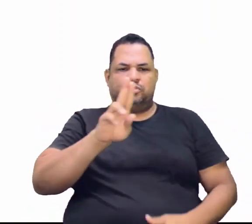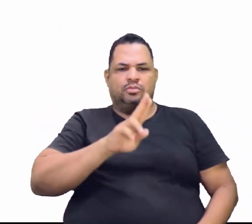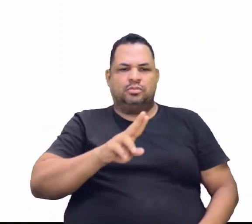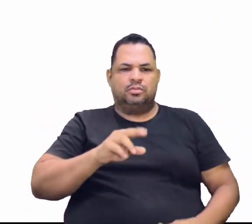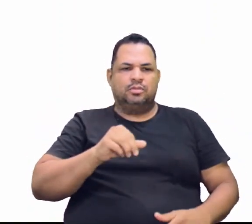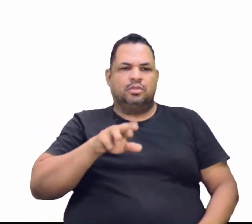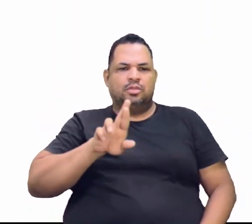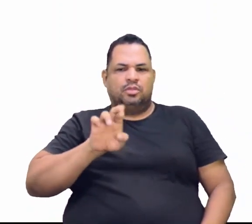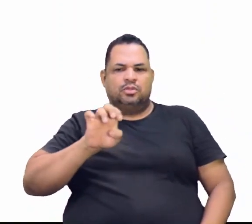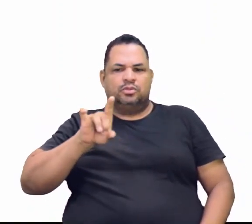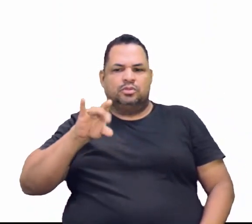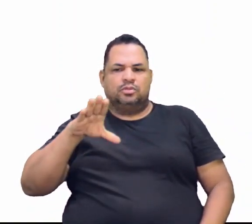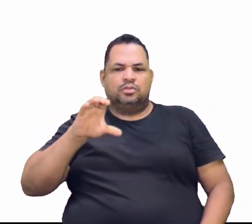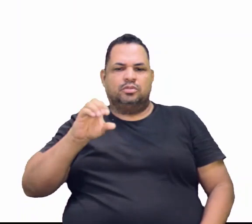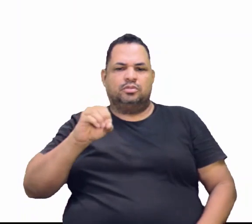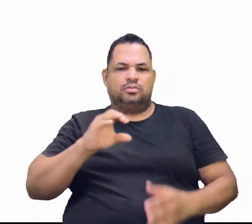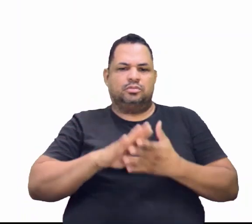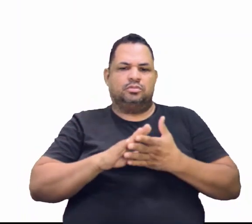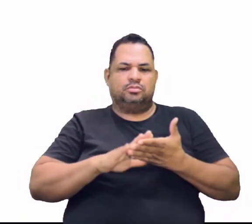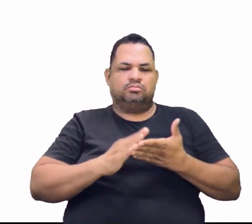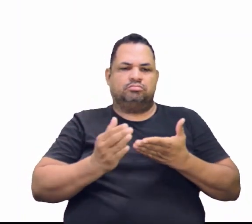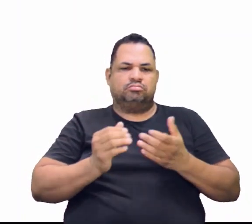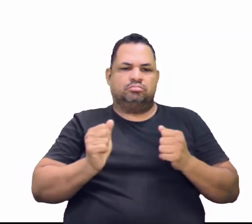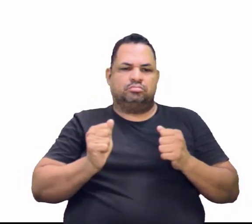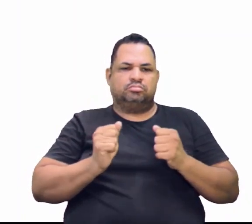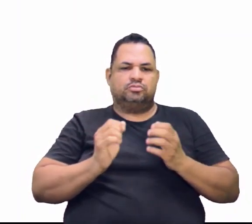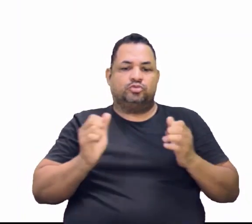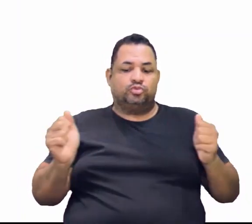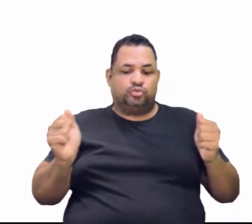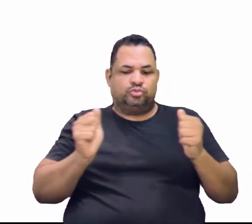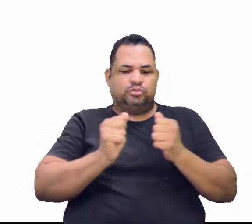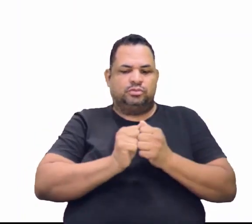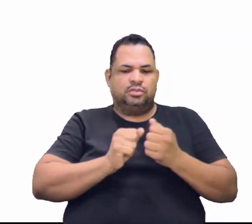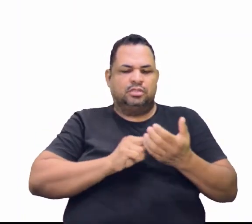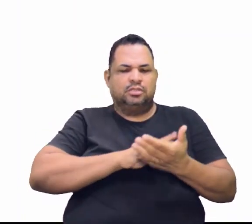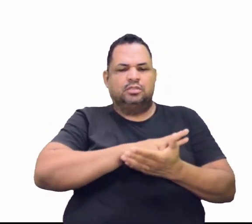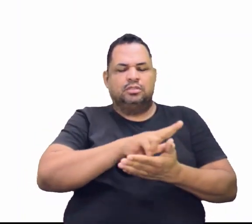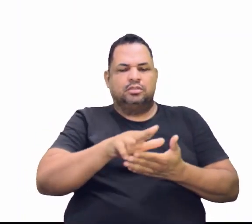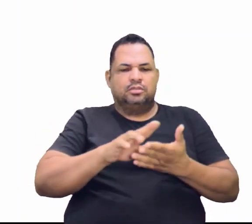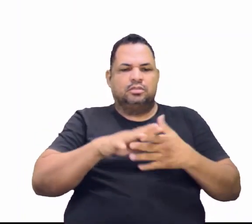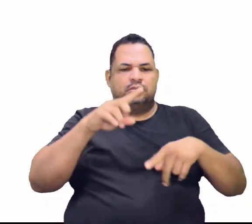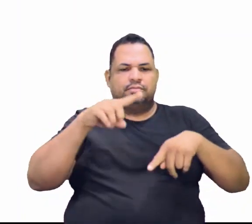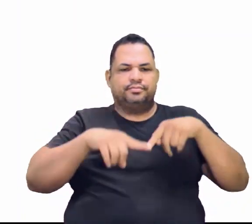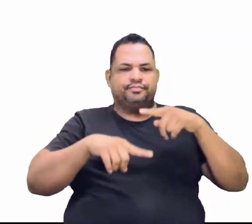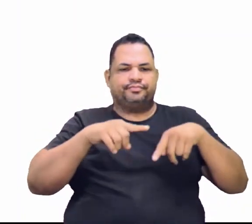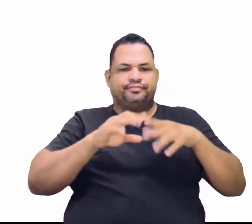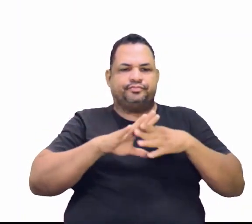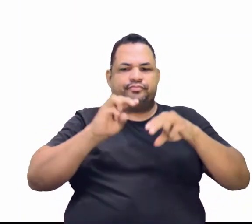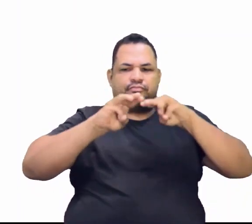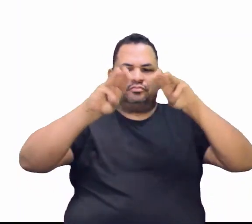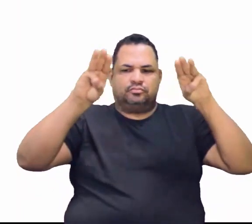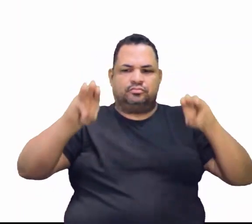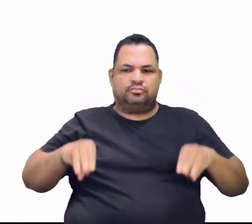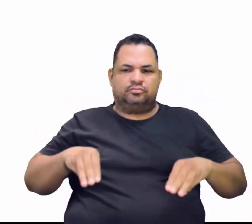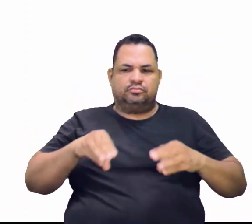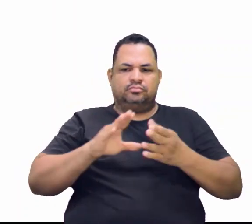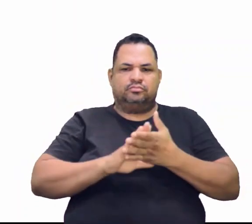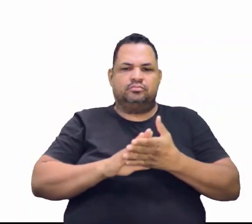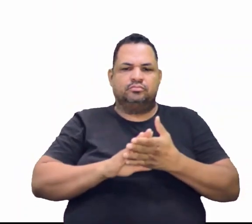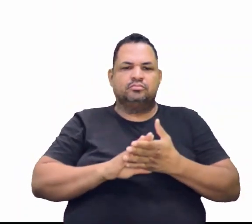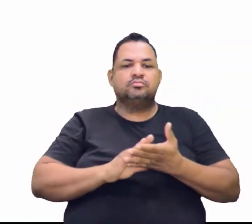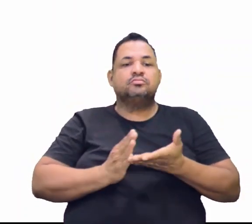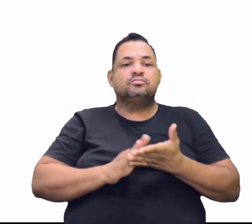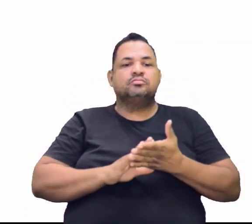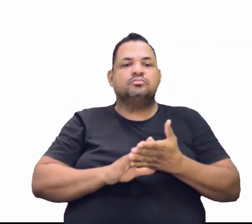O Roosevelt, ele vai levar uma coletânea de objetos para o Museu Nacional de Nova